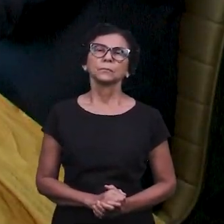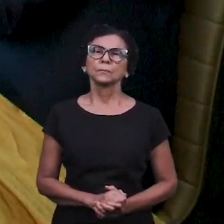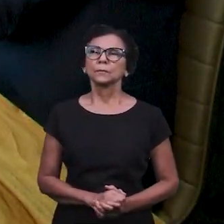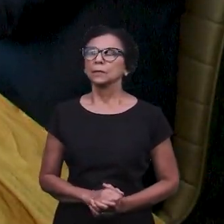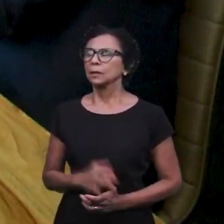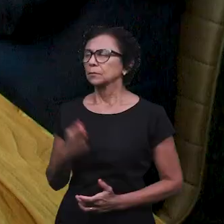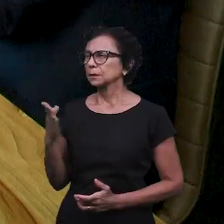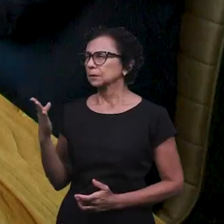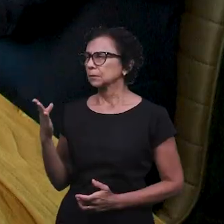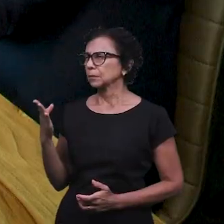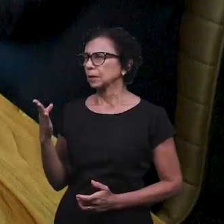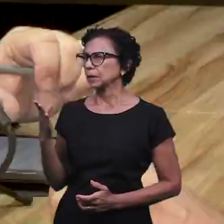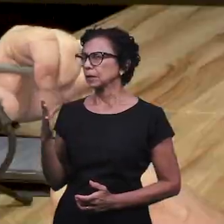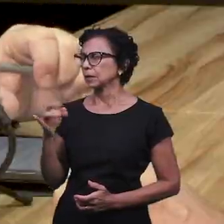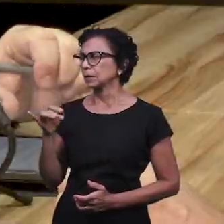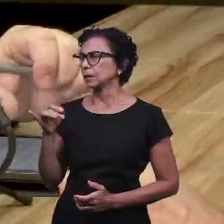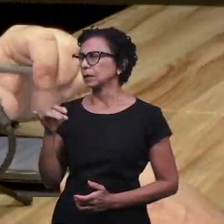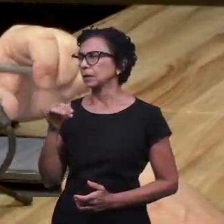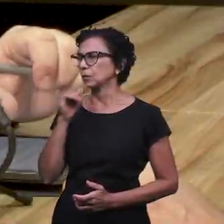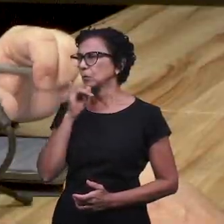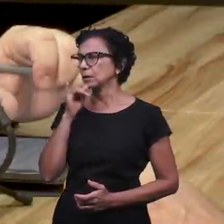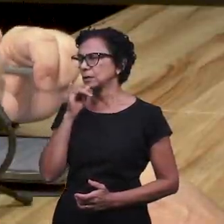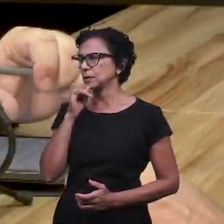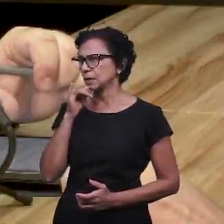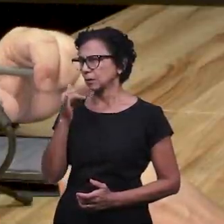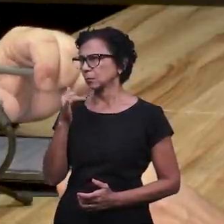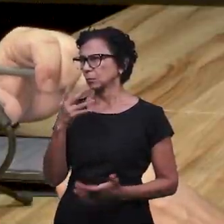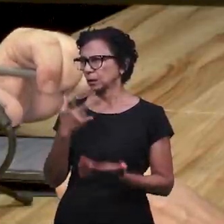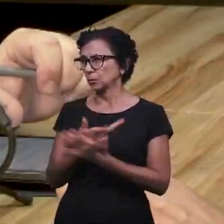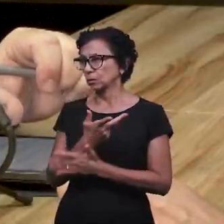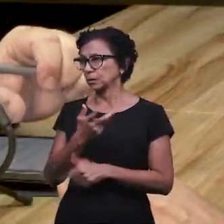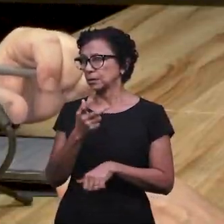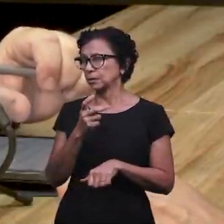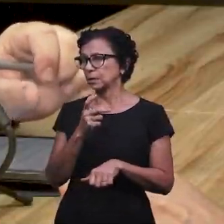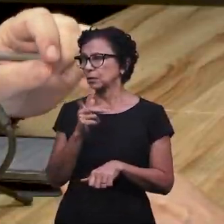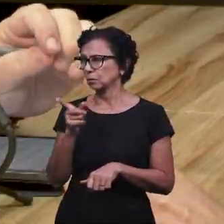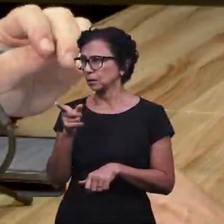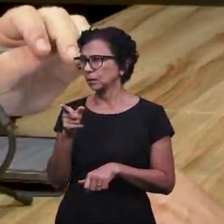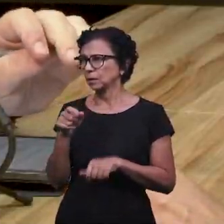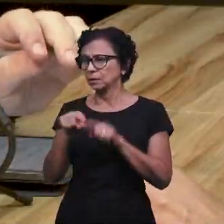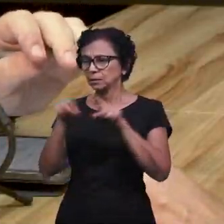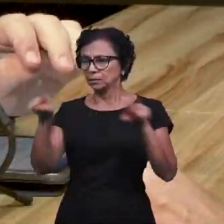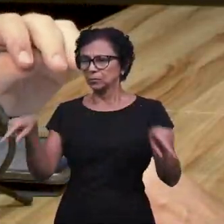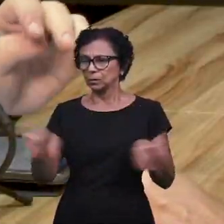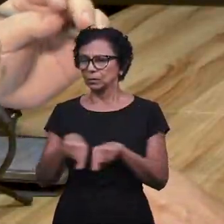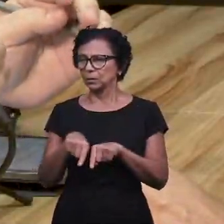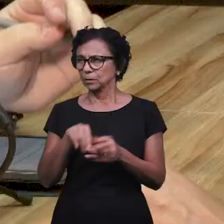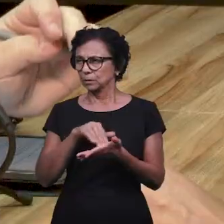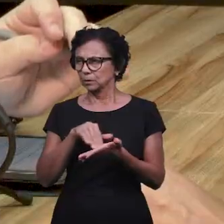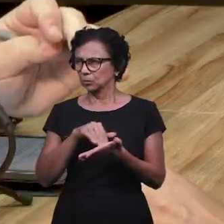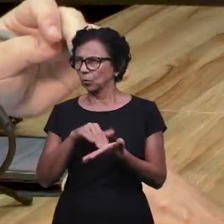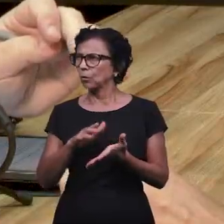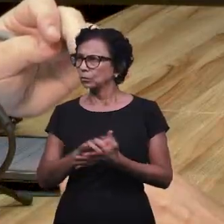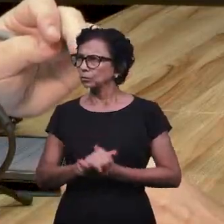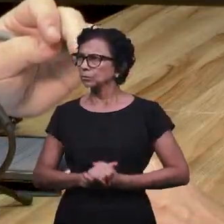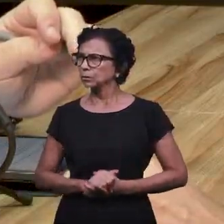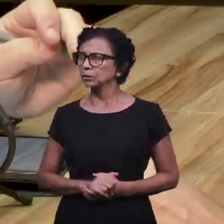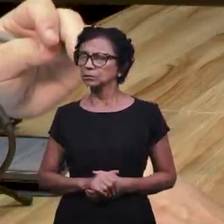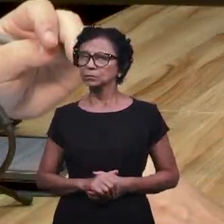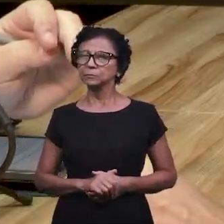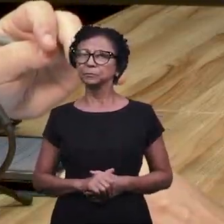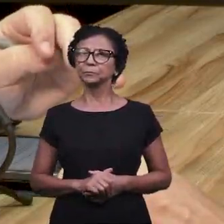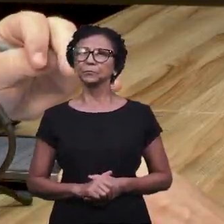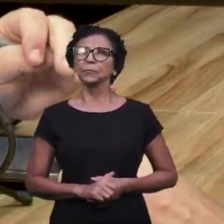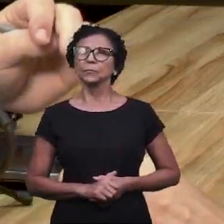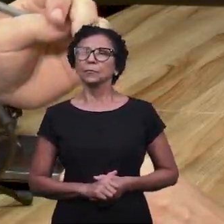um exemplo, né, de um fato concreto que o senhor acompanhou no seu escritório. Existe algum exemplo também público que o senhor tenha acompanhado,